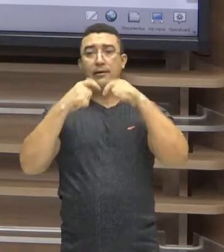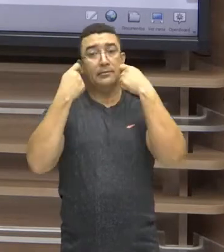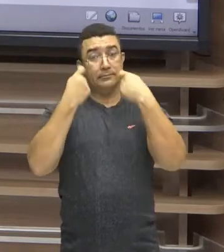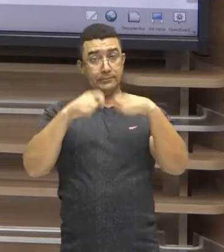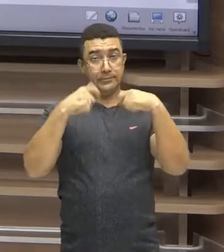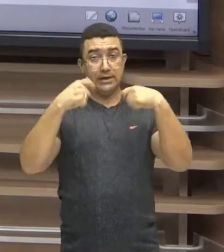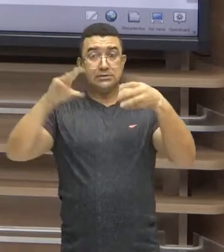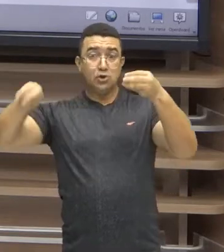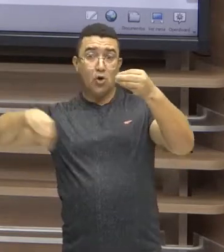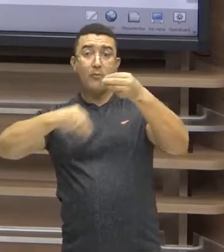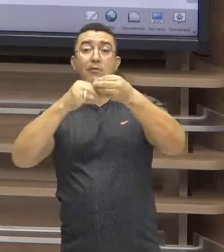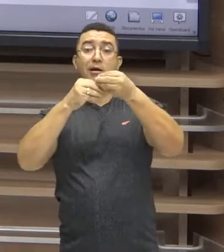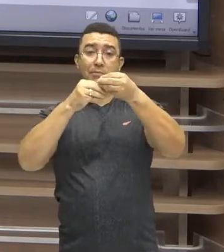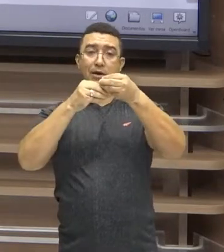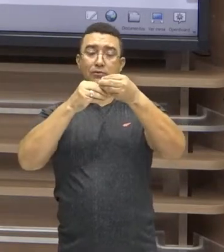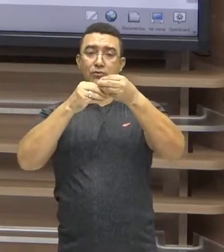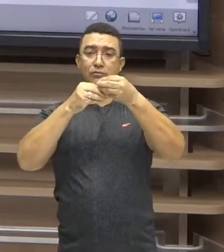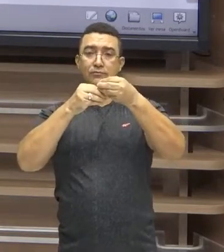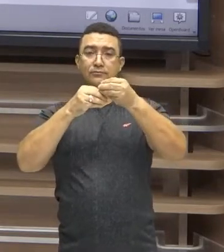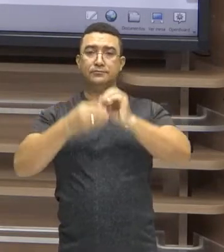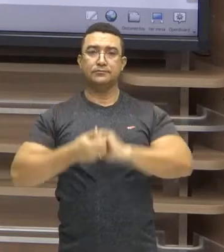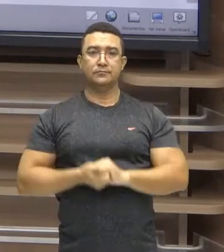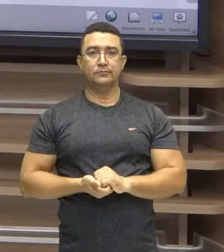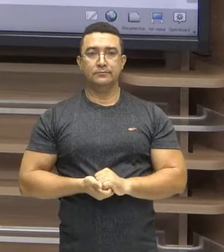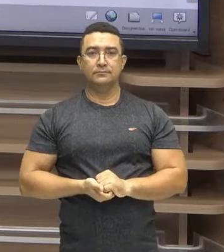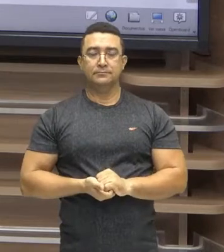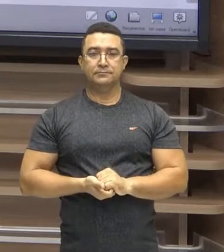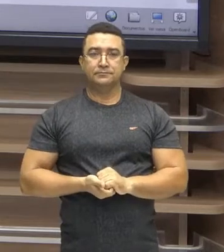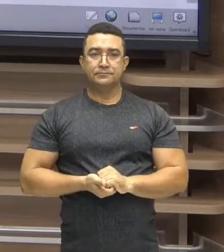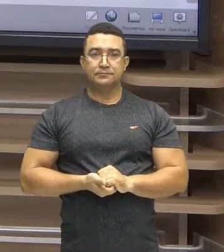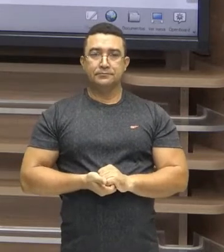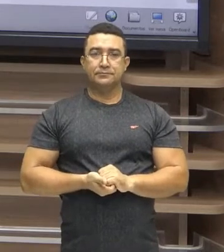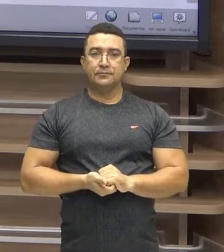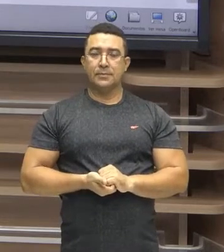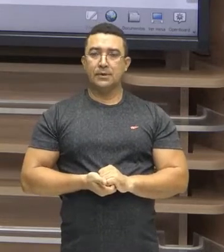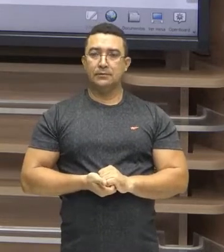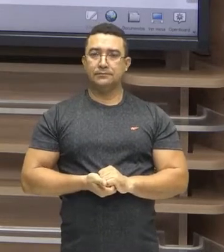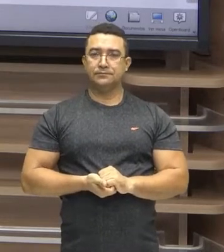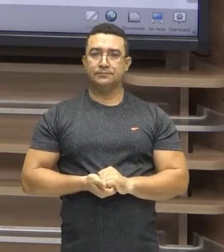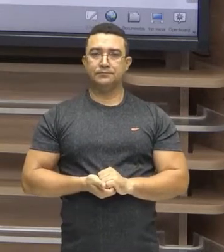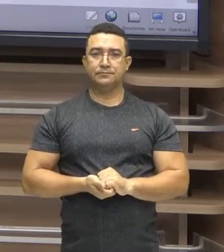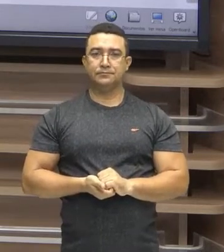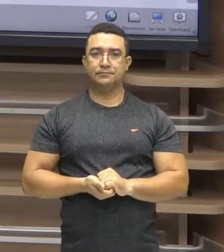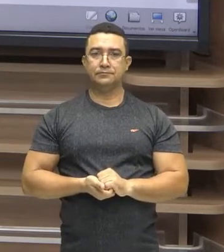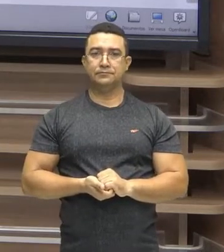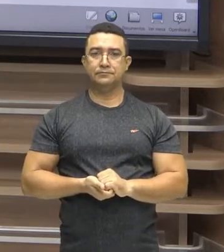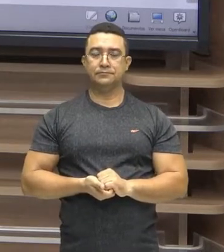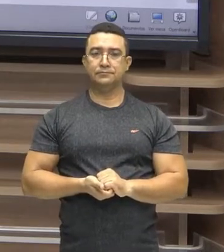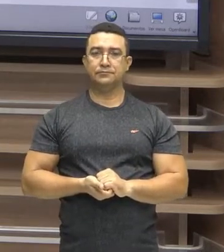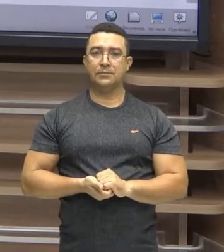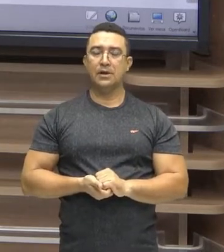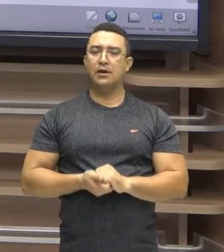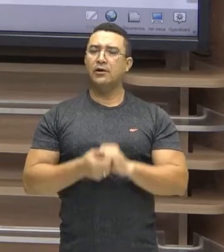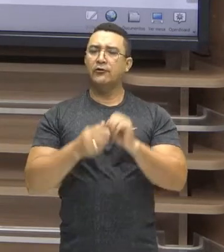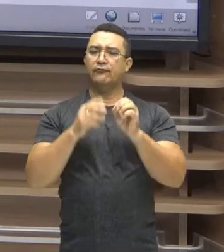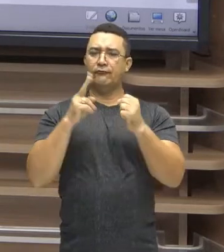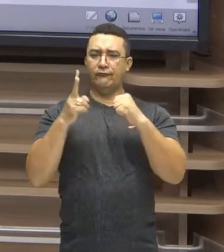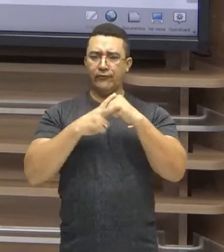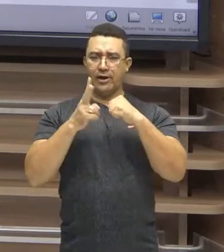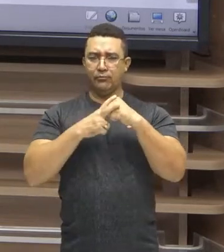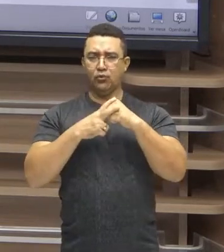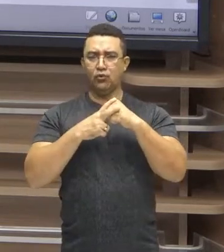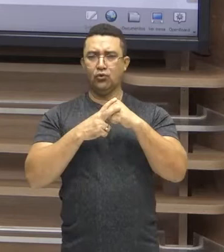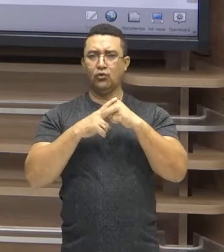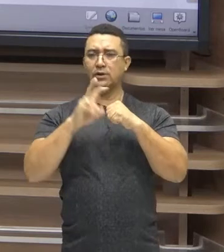precisa transitar para o seu complemento. É um verbo transitivo. O verbo intransitivo é aquele verbo que não